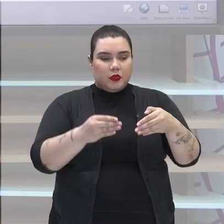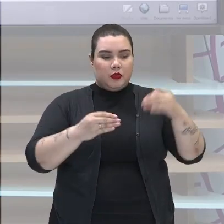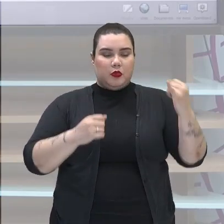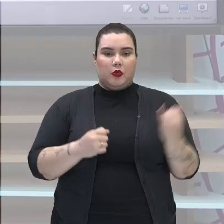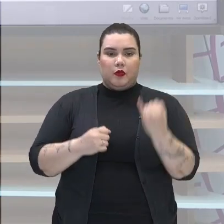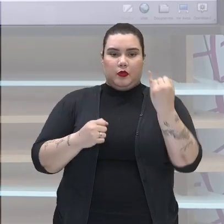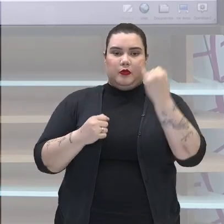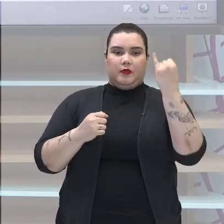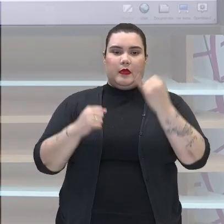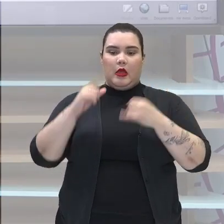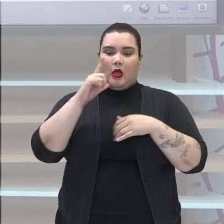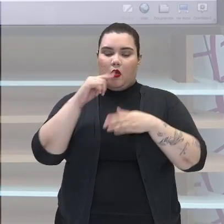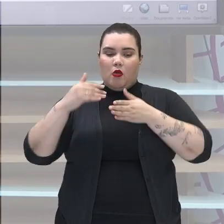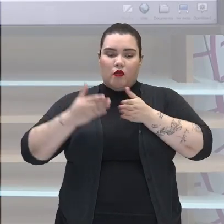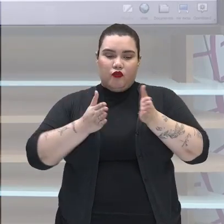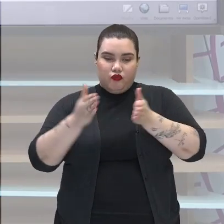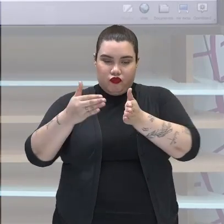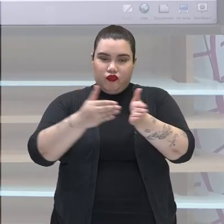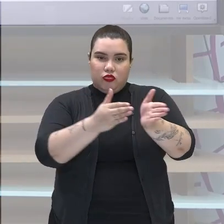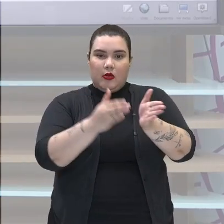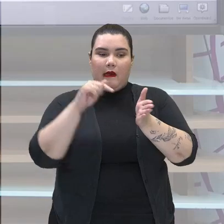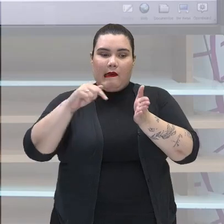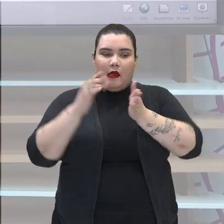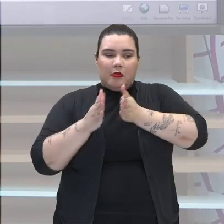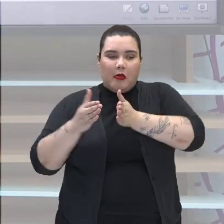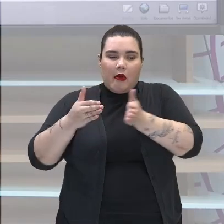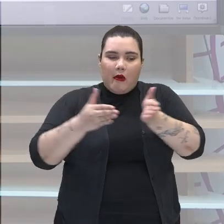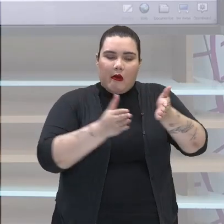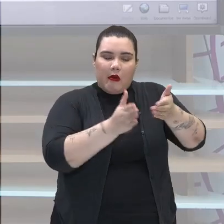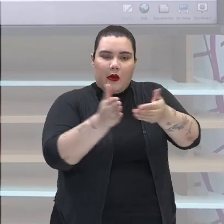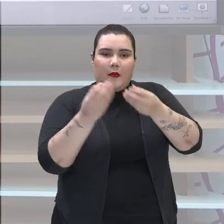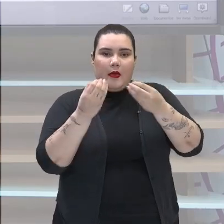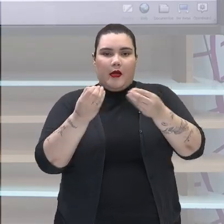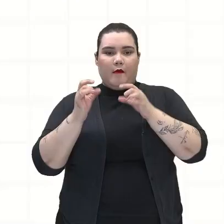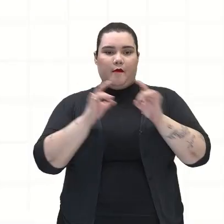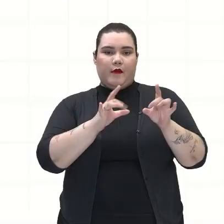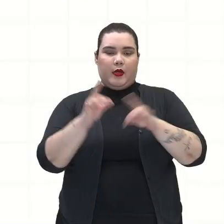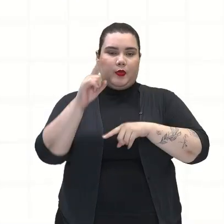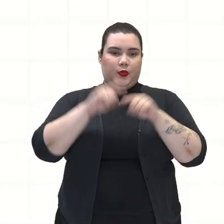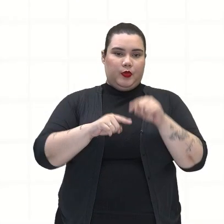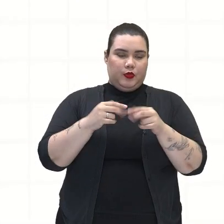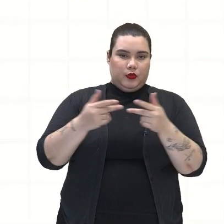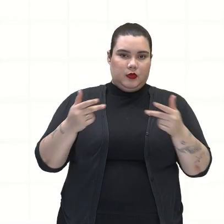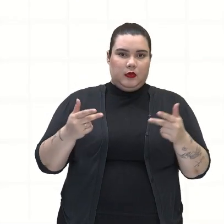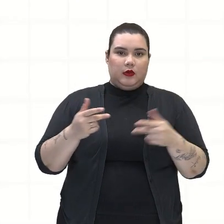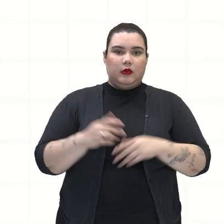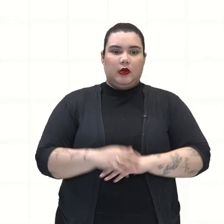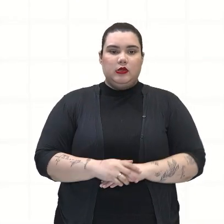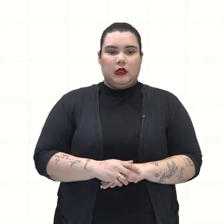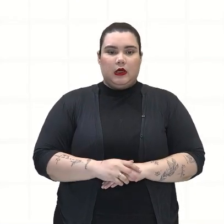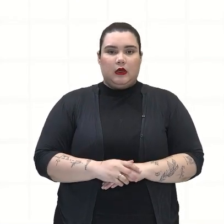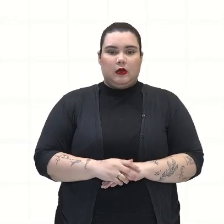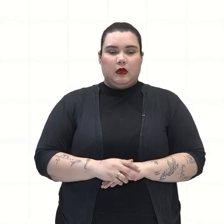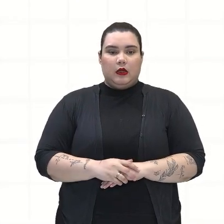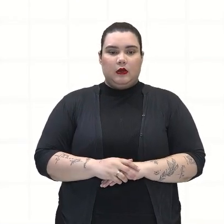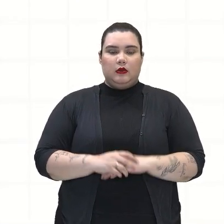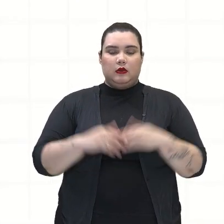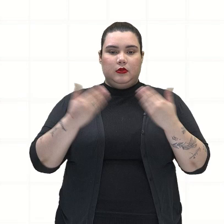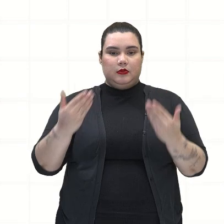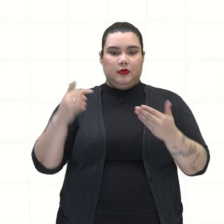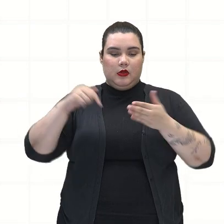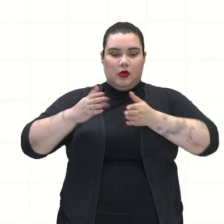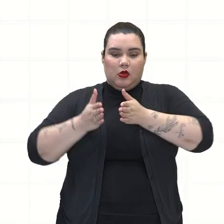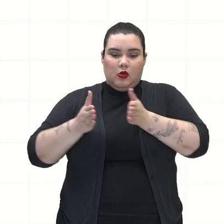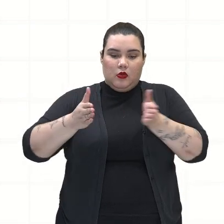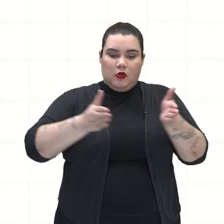o escoamento das produções industriais. Vamos ao texto. O Canal do Panamá é